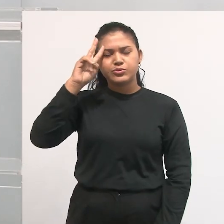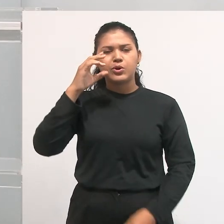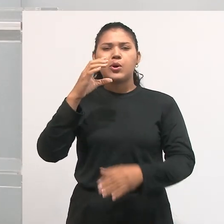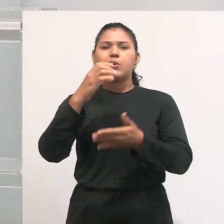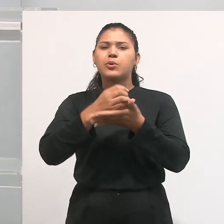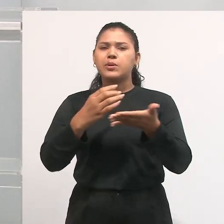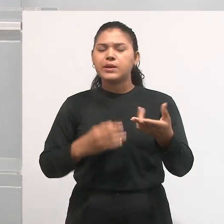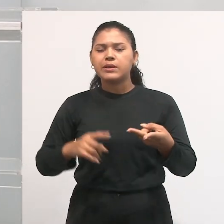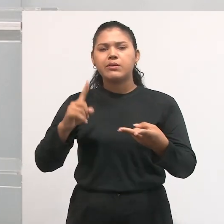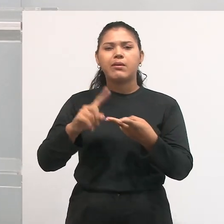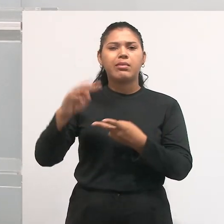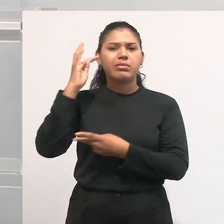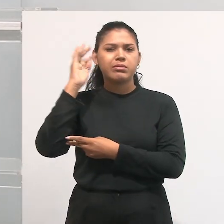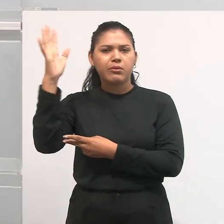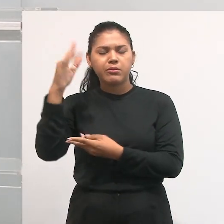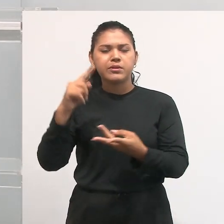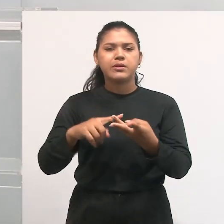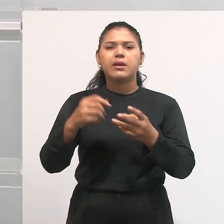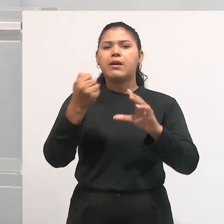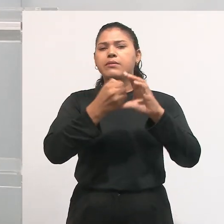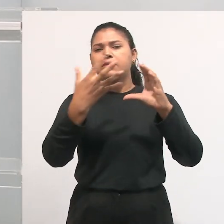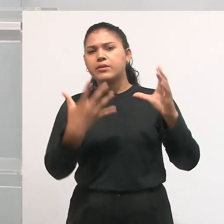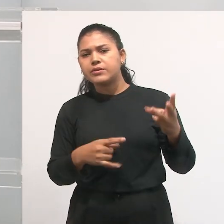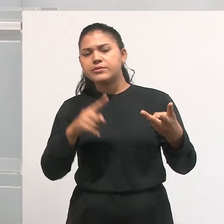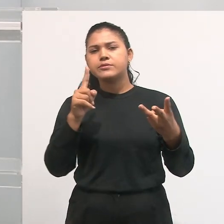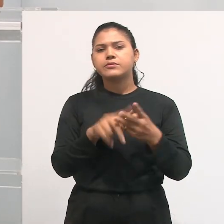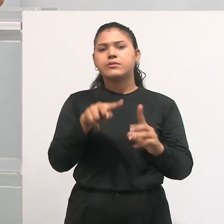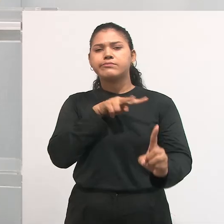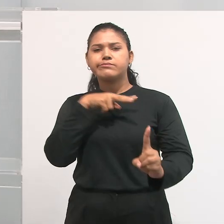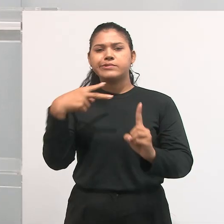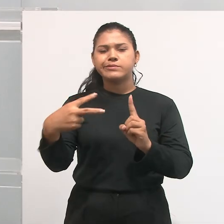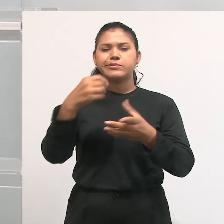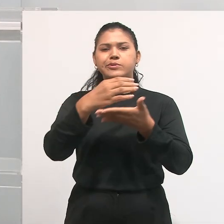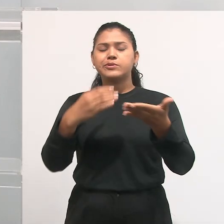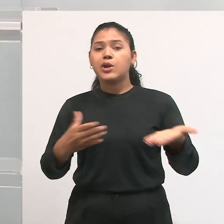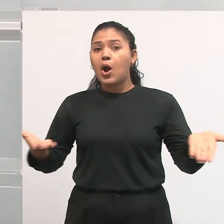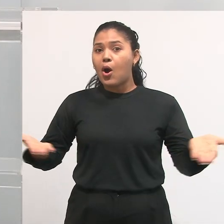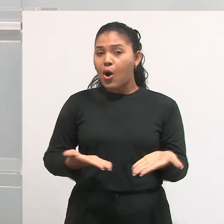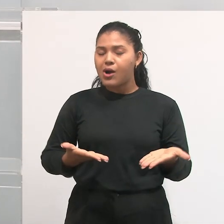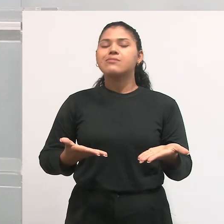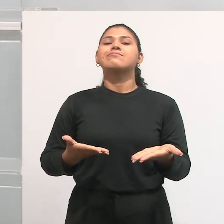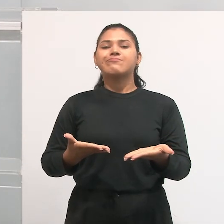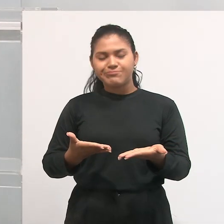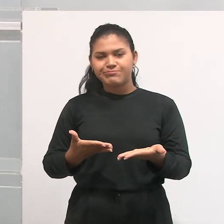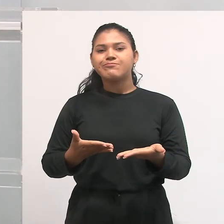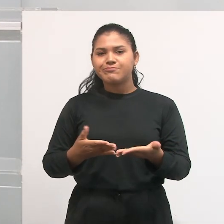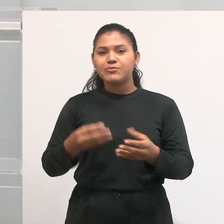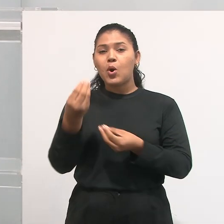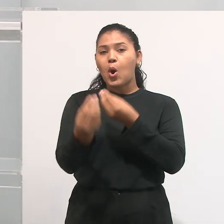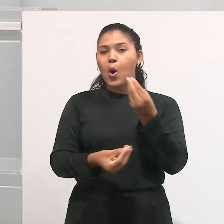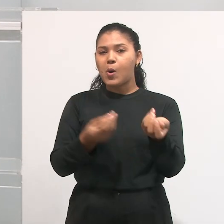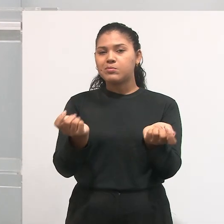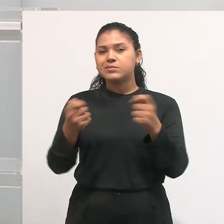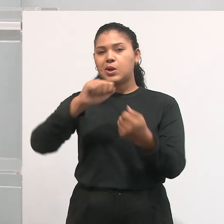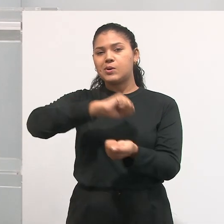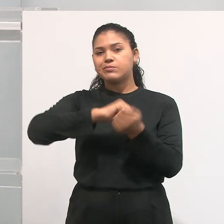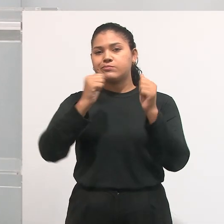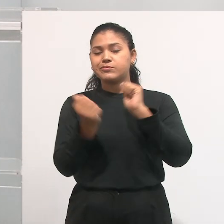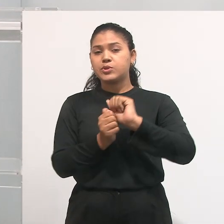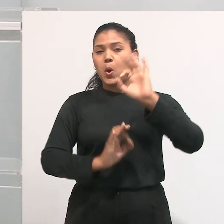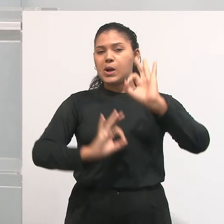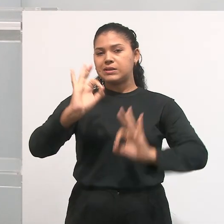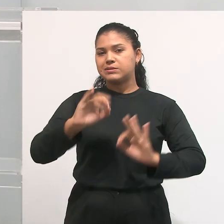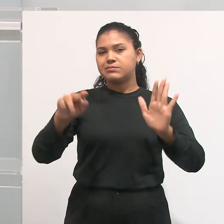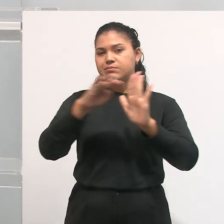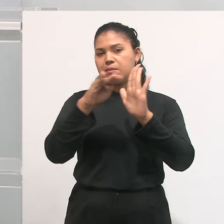currículo, teorias do currículo, dimensões do currículo, perspectivas do currículo e agora as formas de organização do